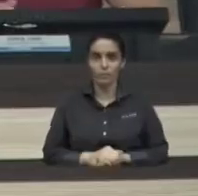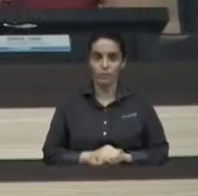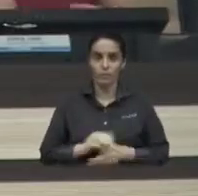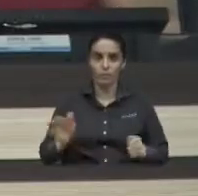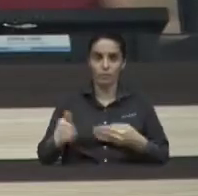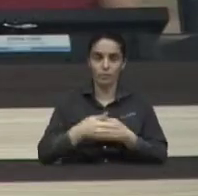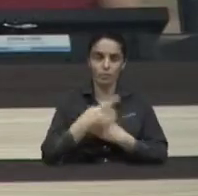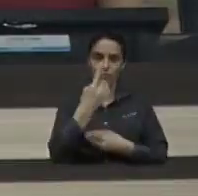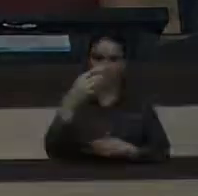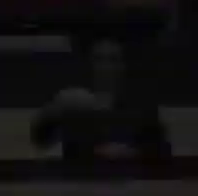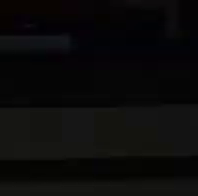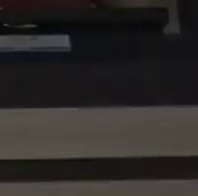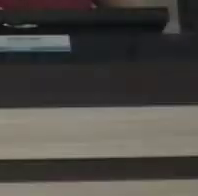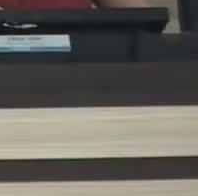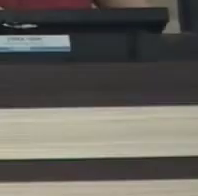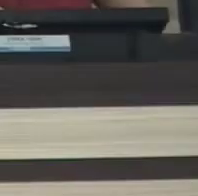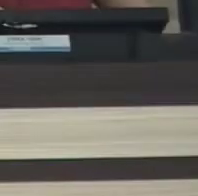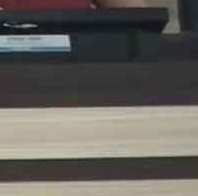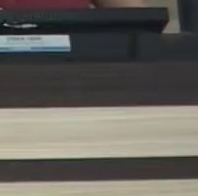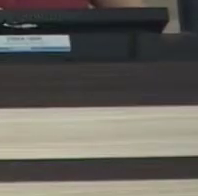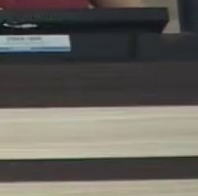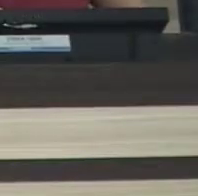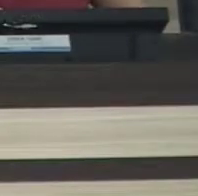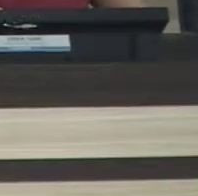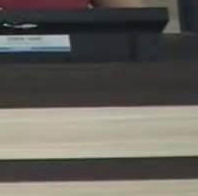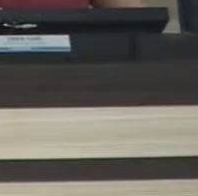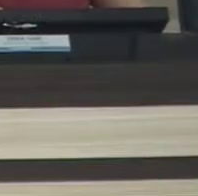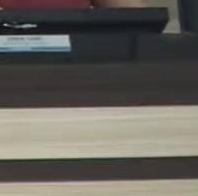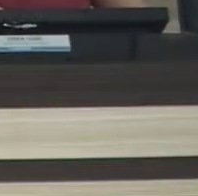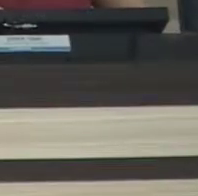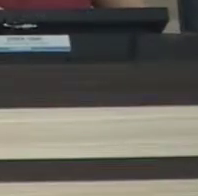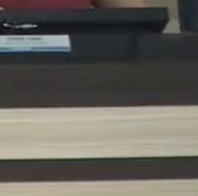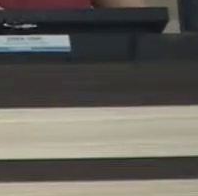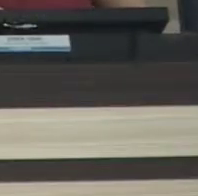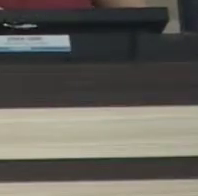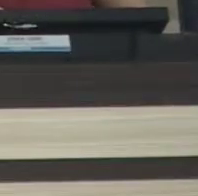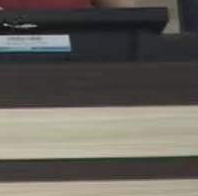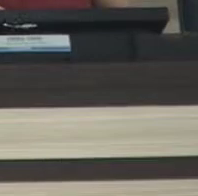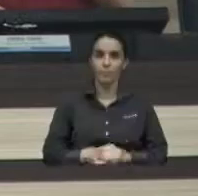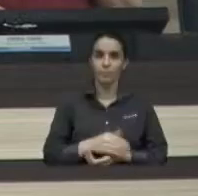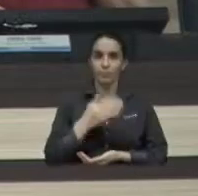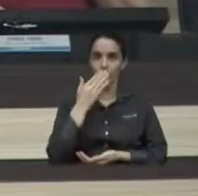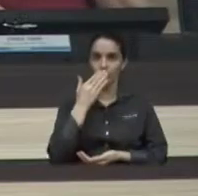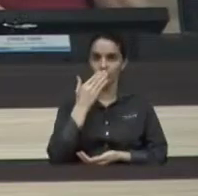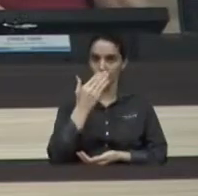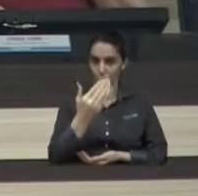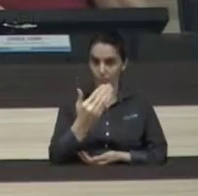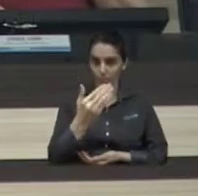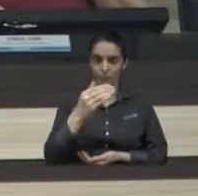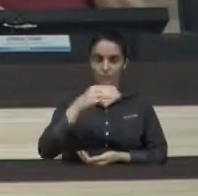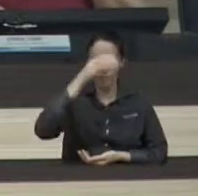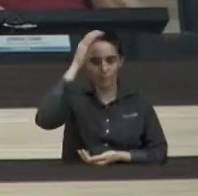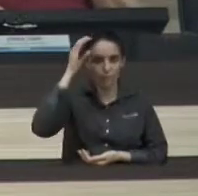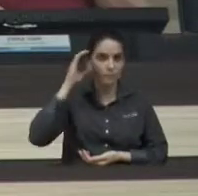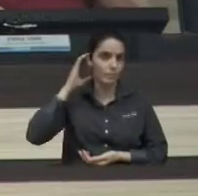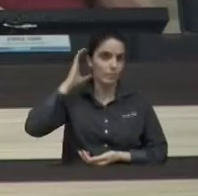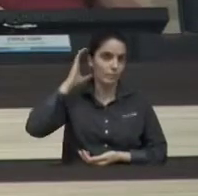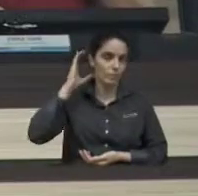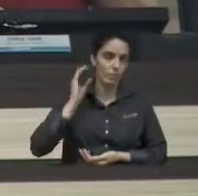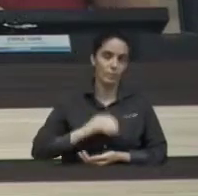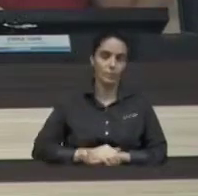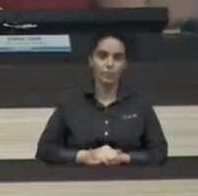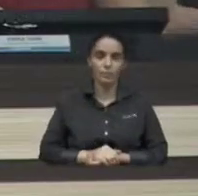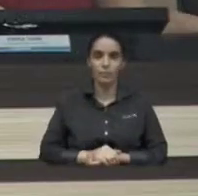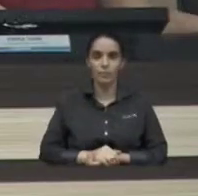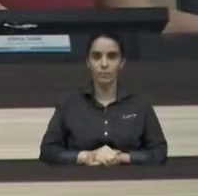está suspensa por 1 minuto. Está reaberta. Presidente, questão de ordem. Questão de ordem, vereadora Carolina